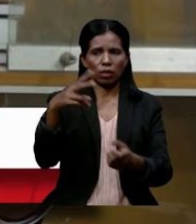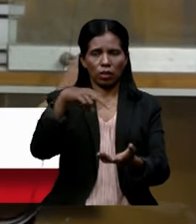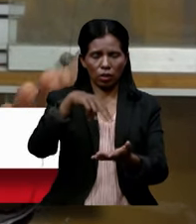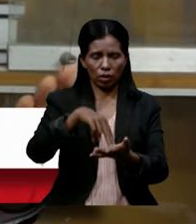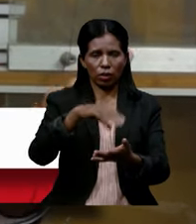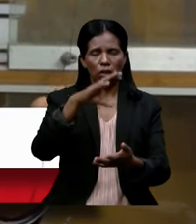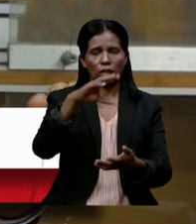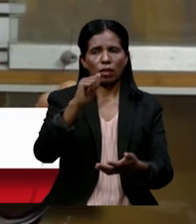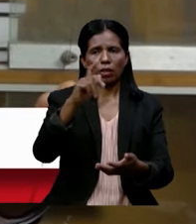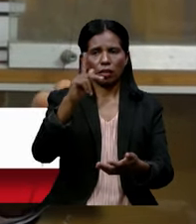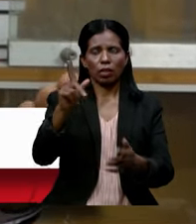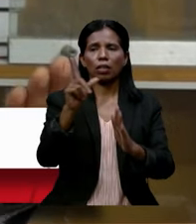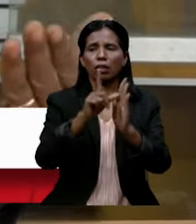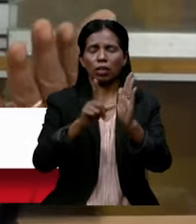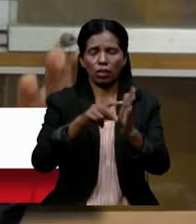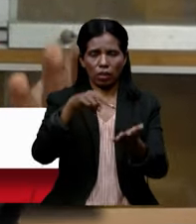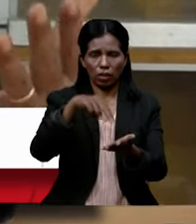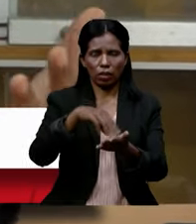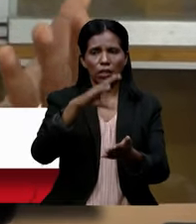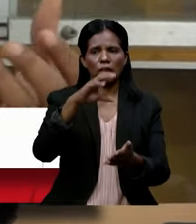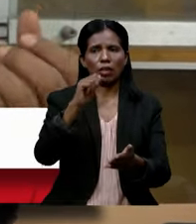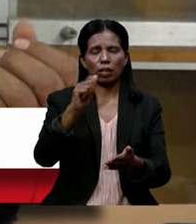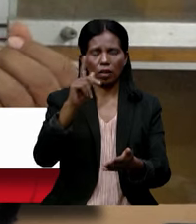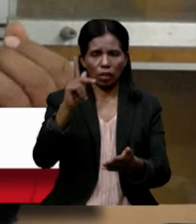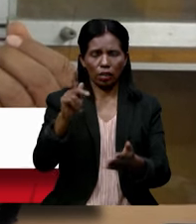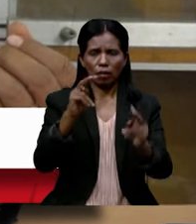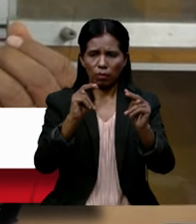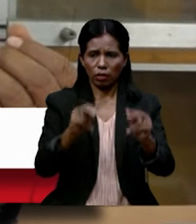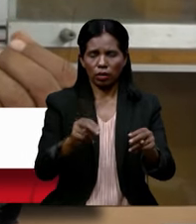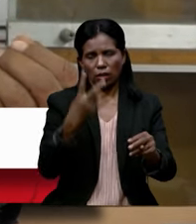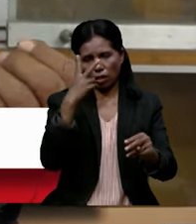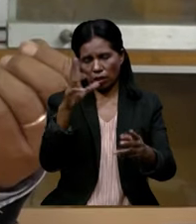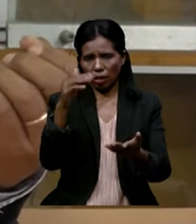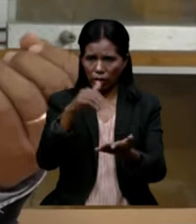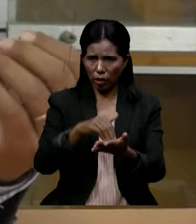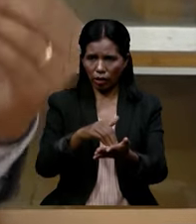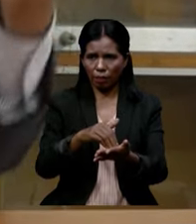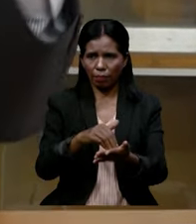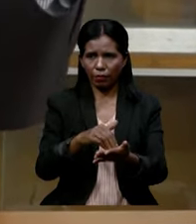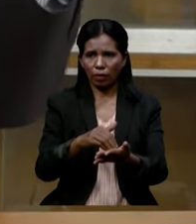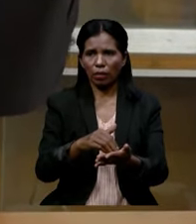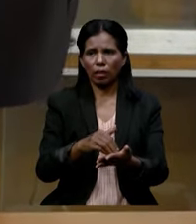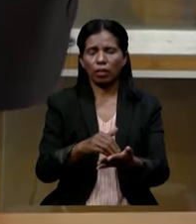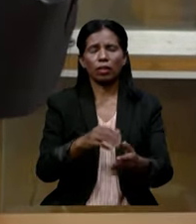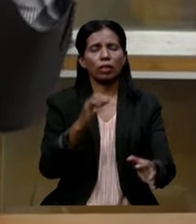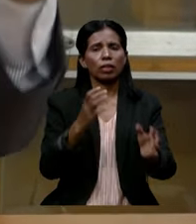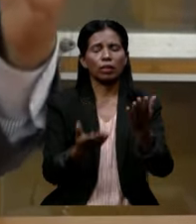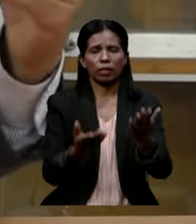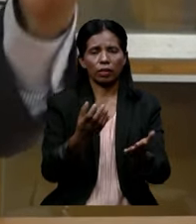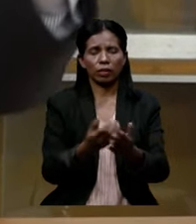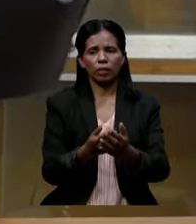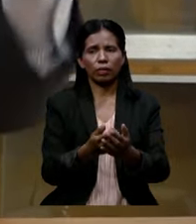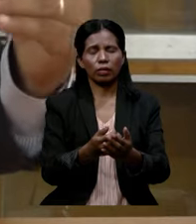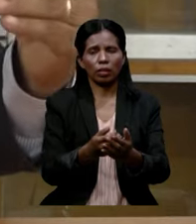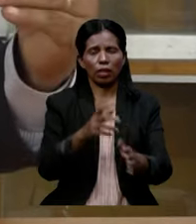nian, então lei estabelecimento CAC nian precisa a revisão. Para tu não é cada